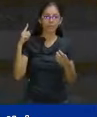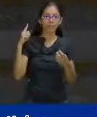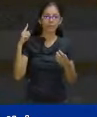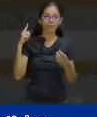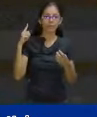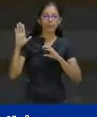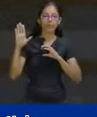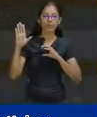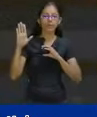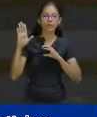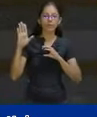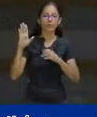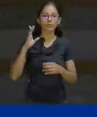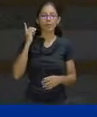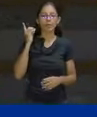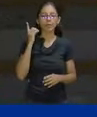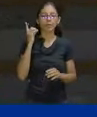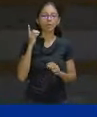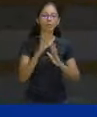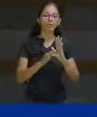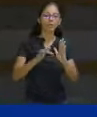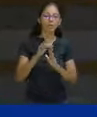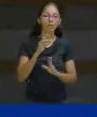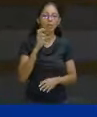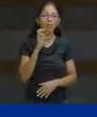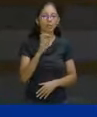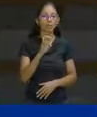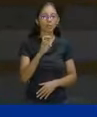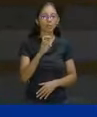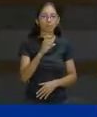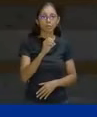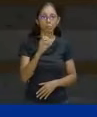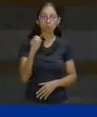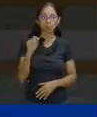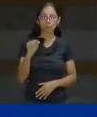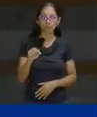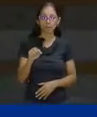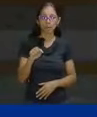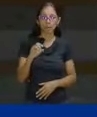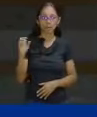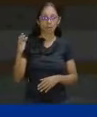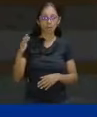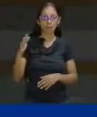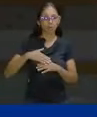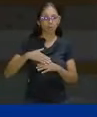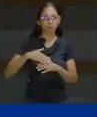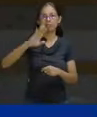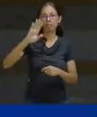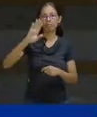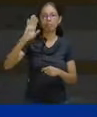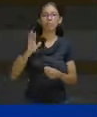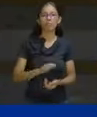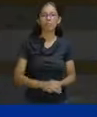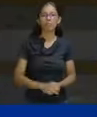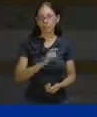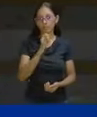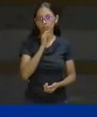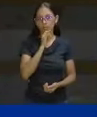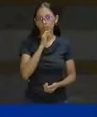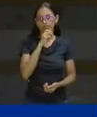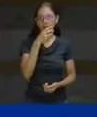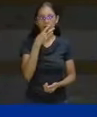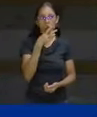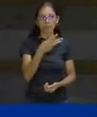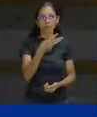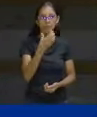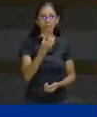50.607 Foco na parte central da mesa. Eleitores, ou seja, a palavra é desembargador João Lage. Vendo 360 mil,